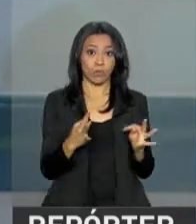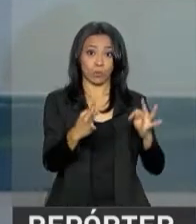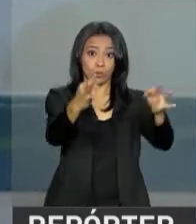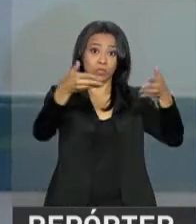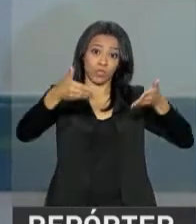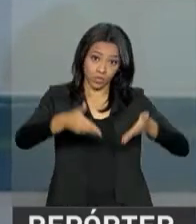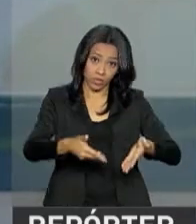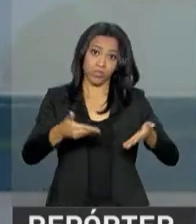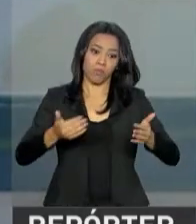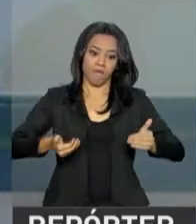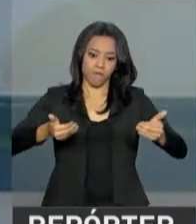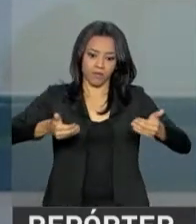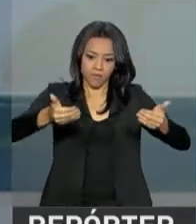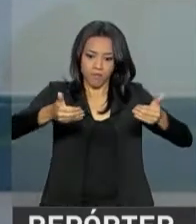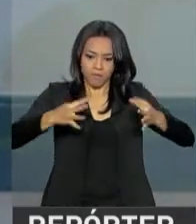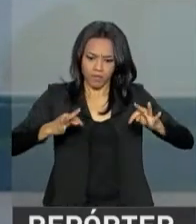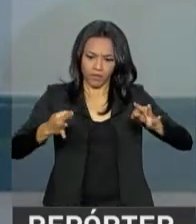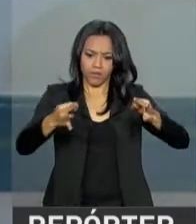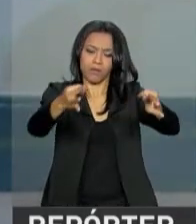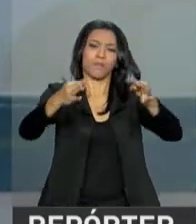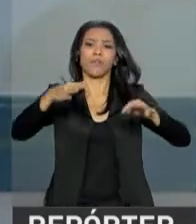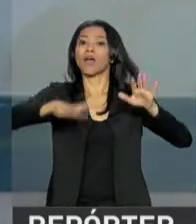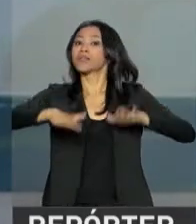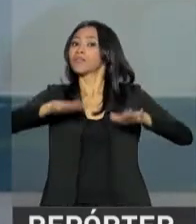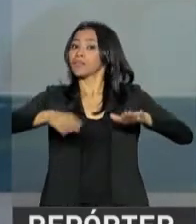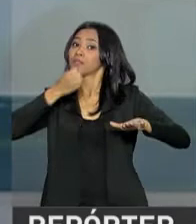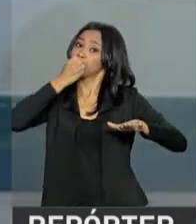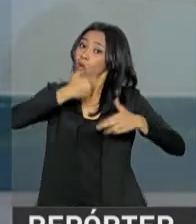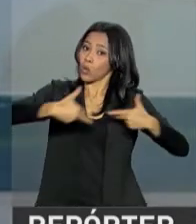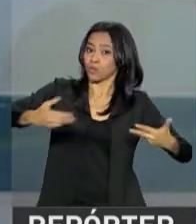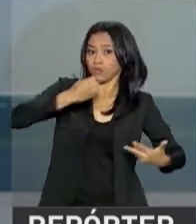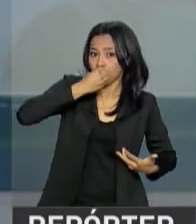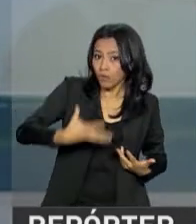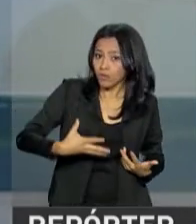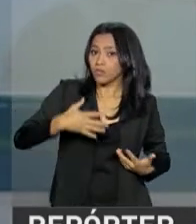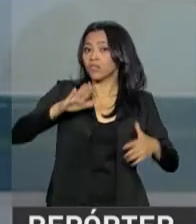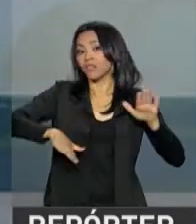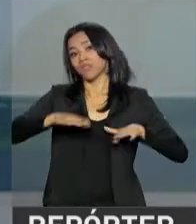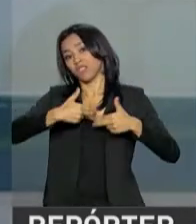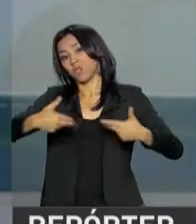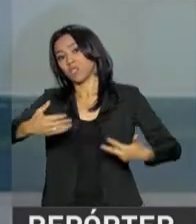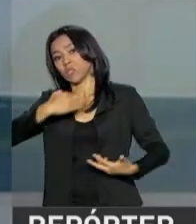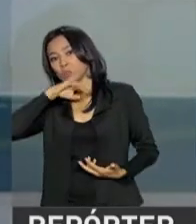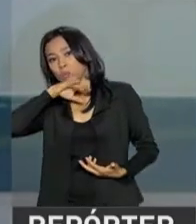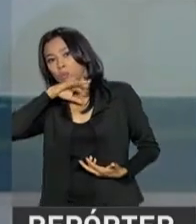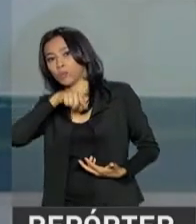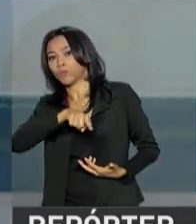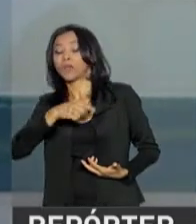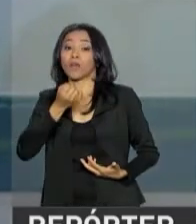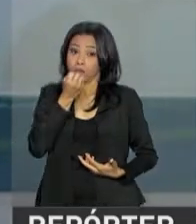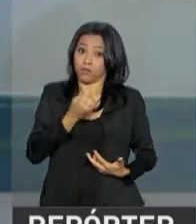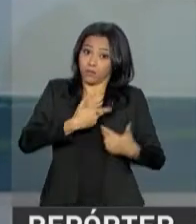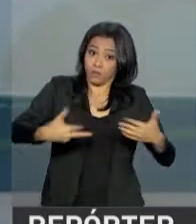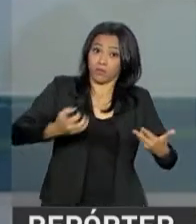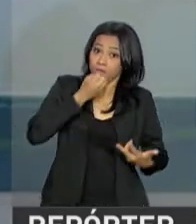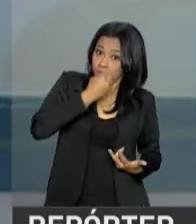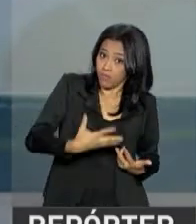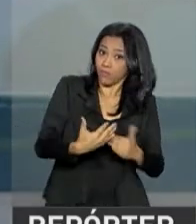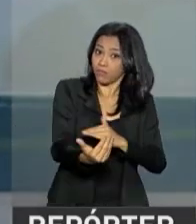como o avanço tecnológico às vezes tem virtudes e defeitos a sua virtude